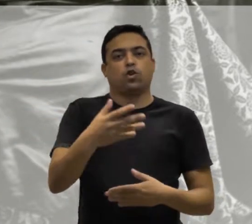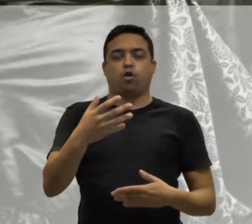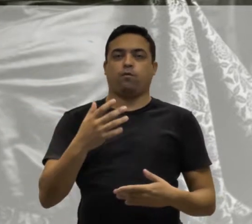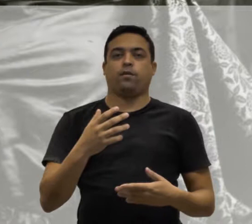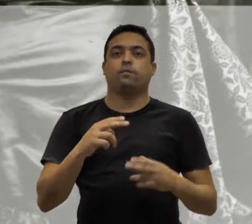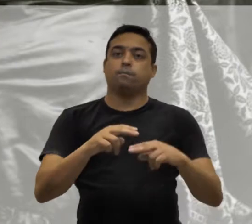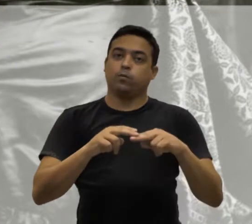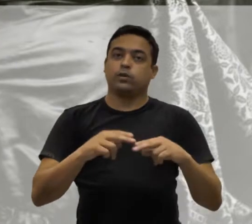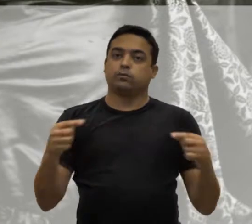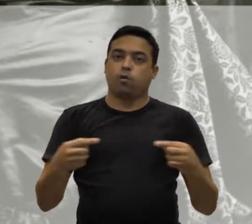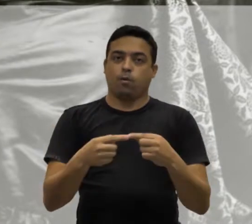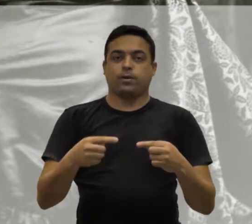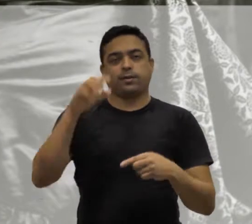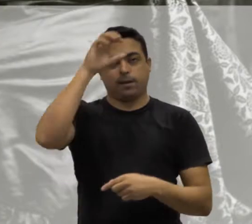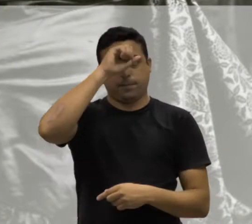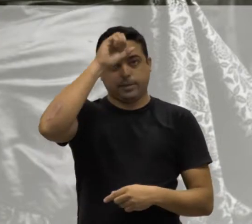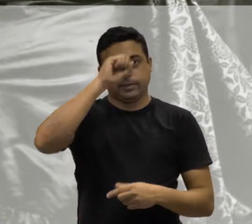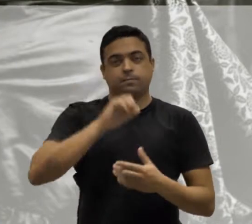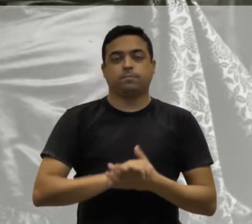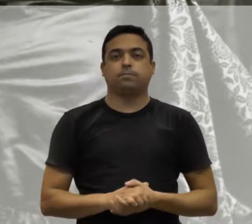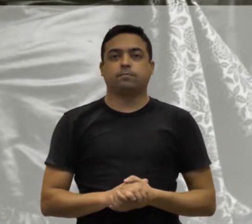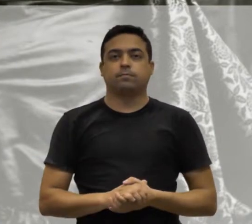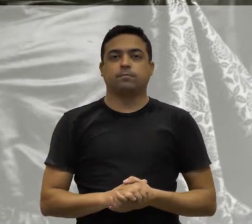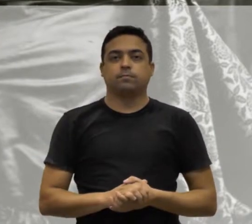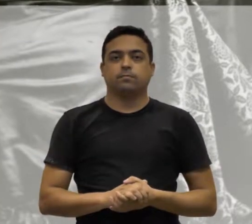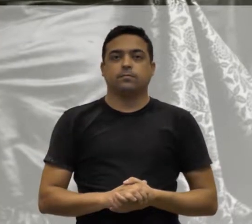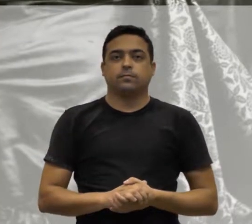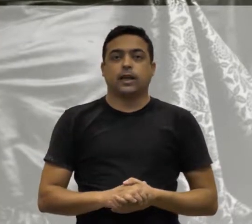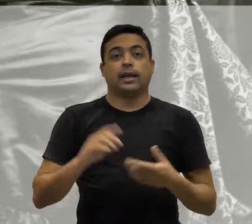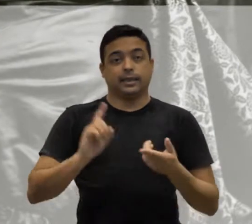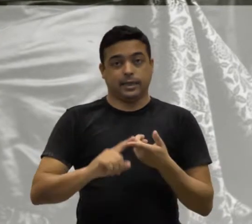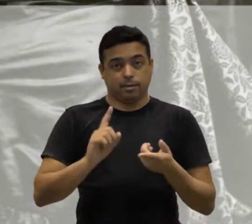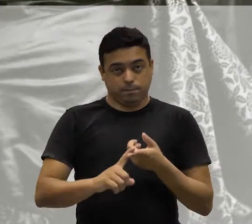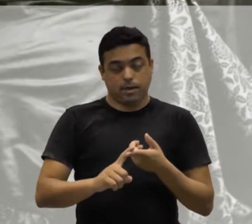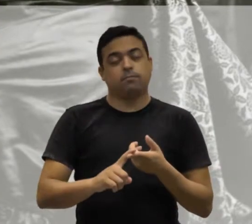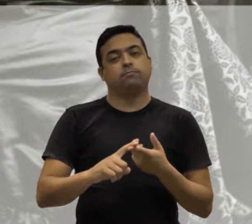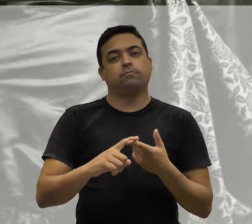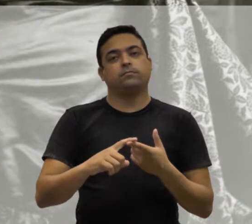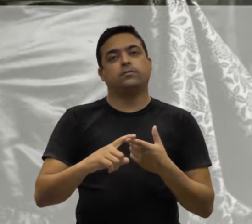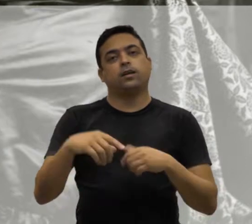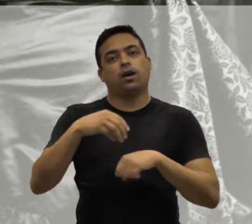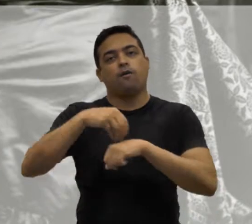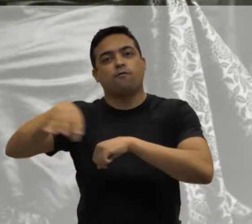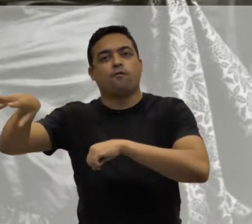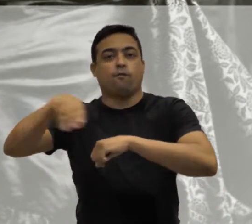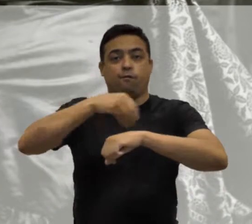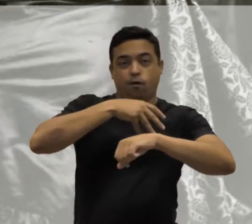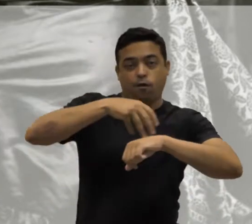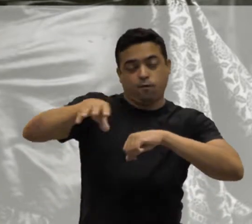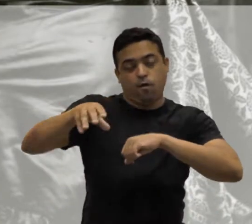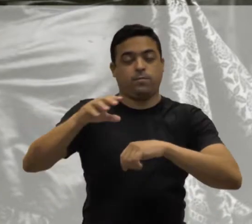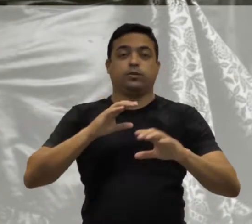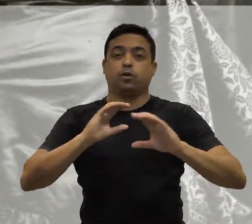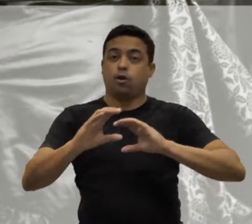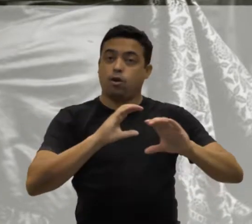simbólicas se estabelecem para a aprendizagem. A interação e as trocas de informações com o outro e com o